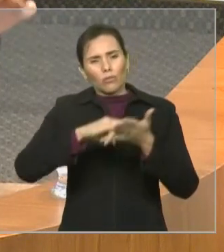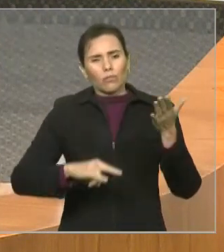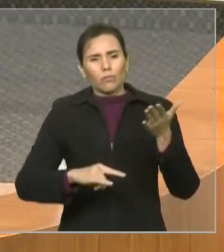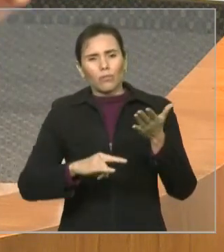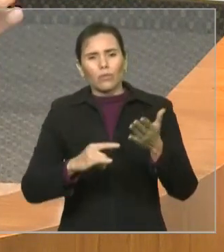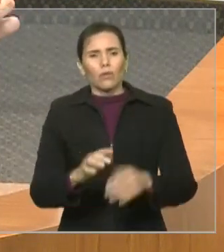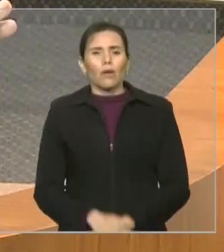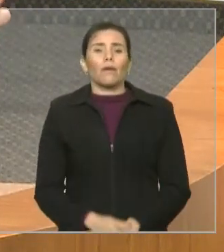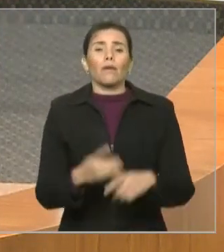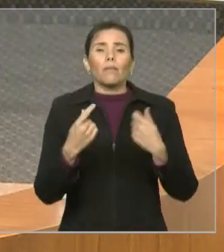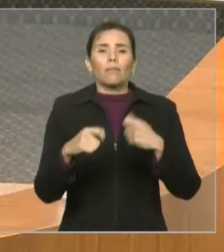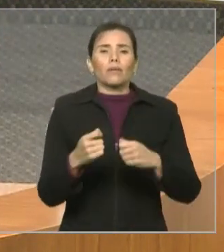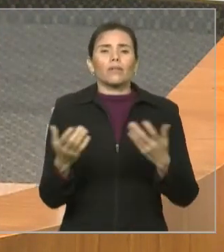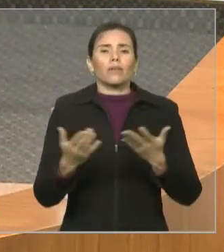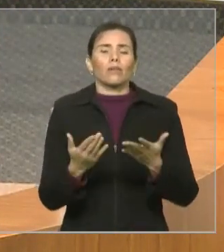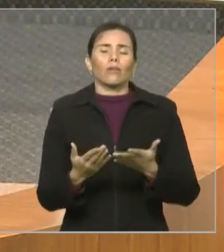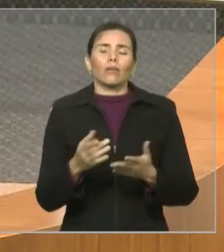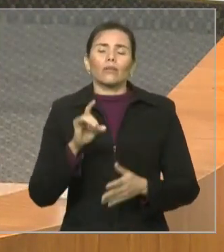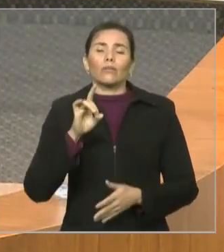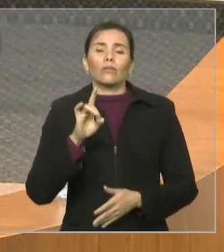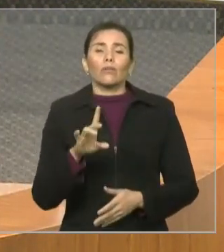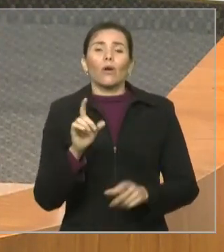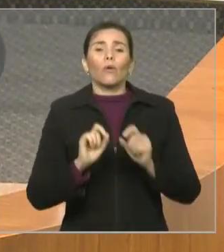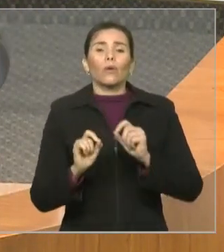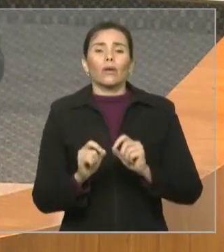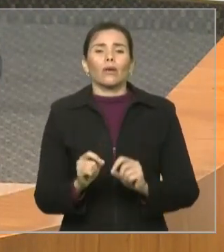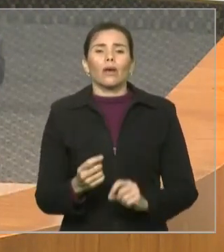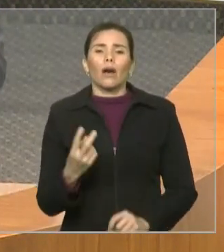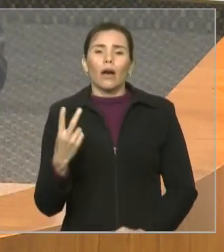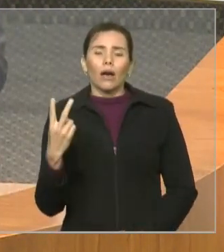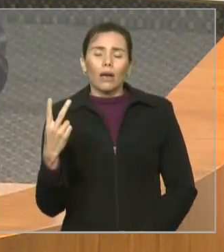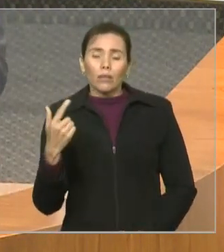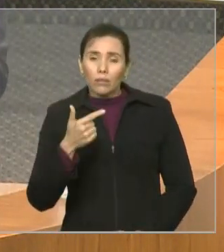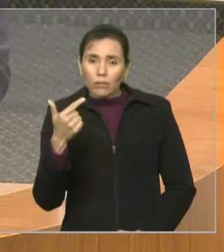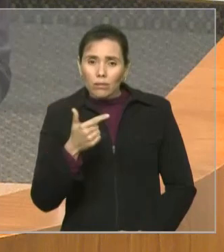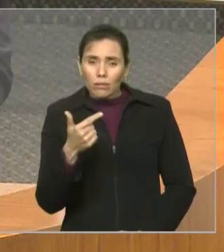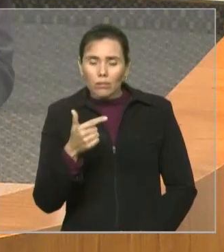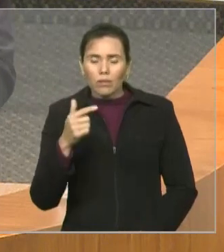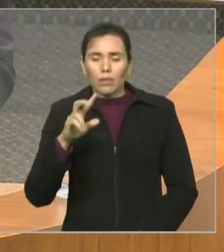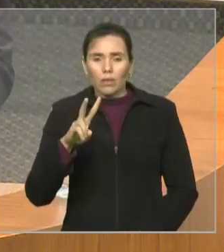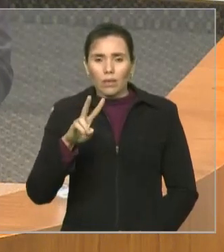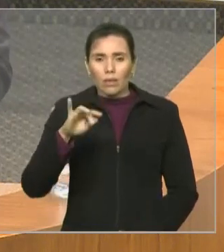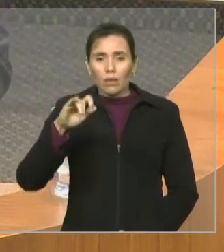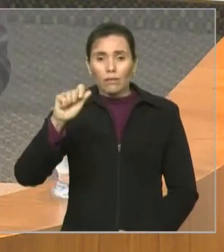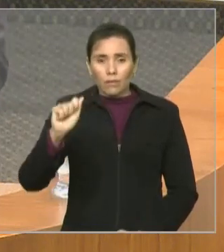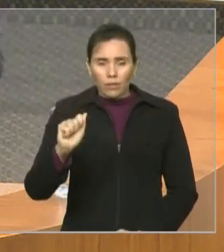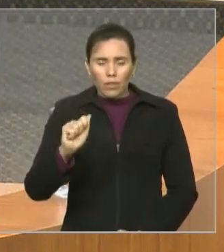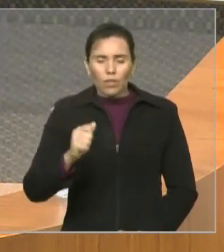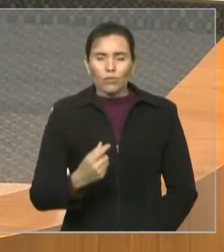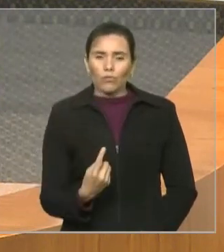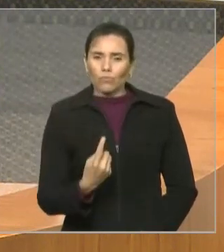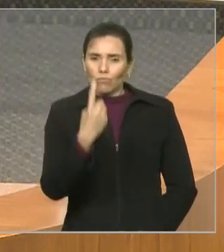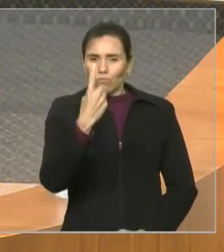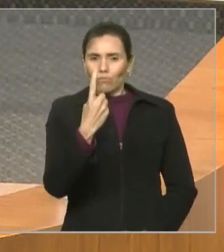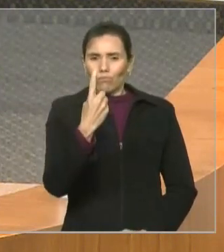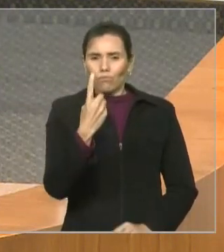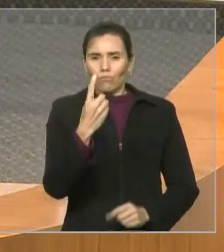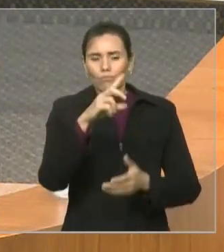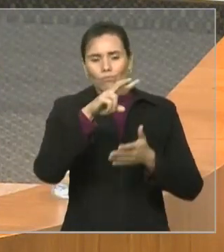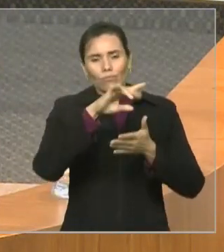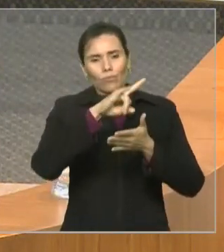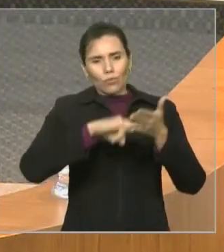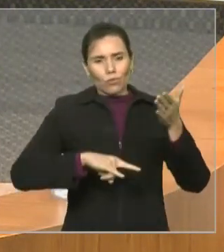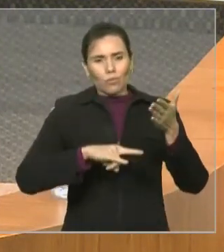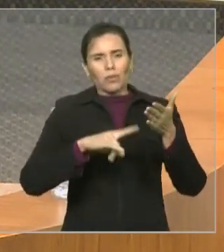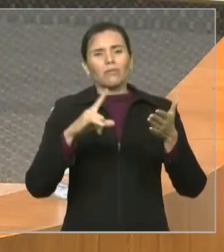segunda via da sua identidade e lá conterá todos os documentos, todas as informações. Por isso, senhor presidente, fico muito feliz no dia de